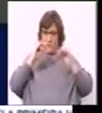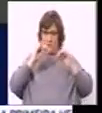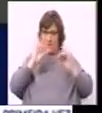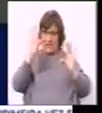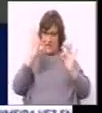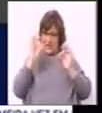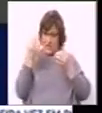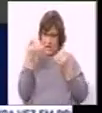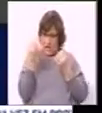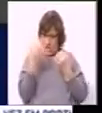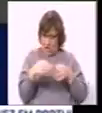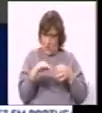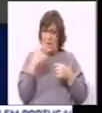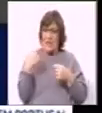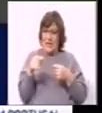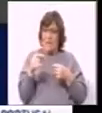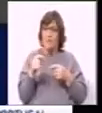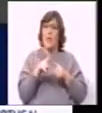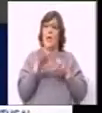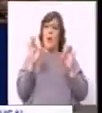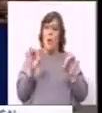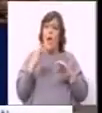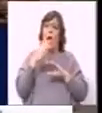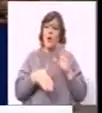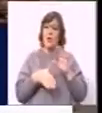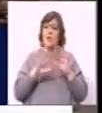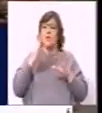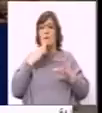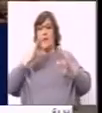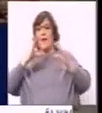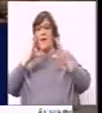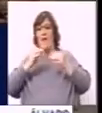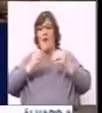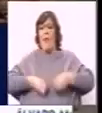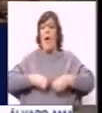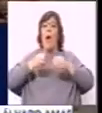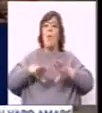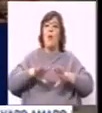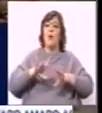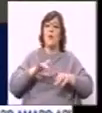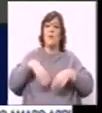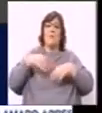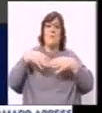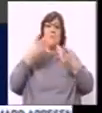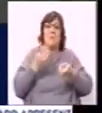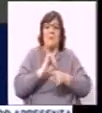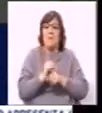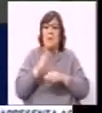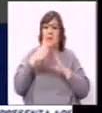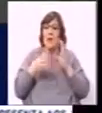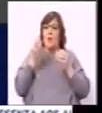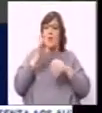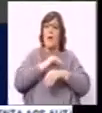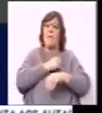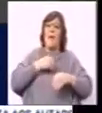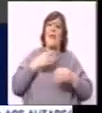seleção natural que tem muito a ver com a que temos acontece quando fala é matéria de abortos espontâneos e e e tudo mais é muito comum os médicos